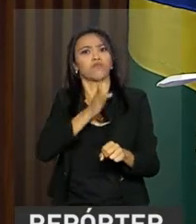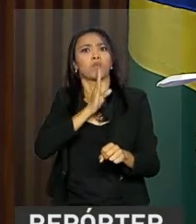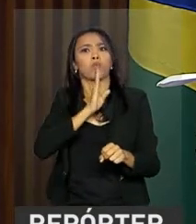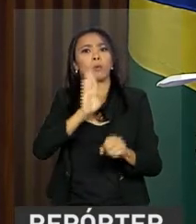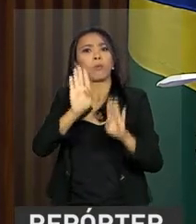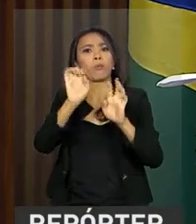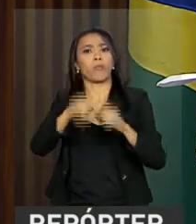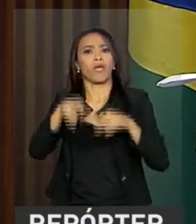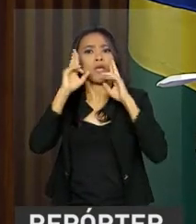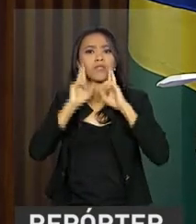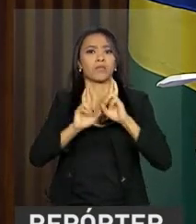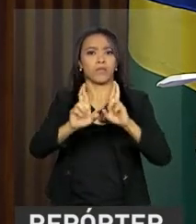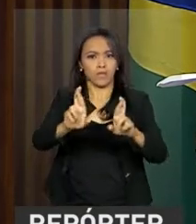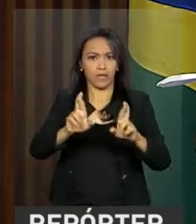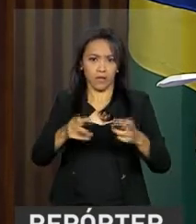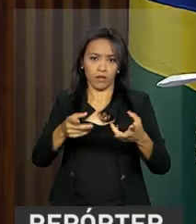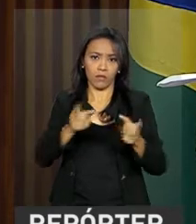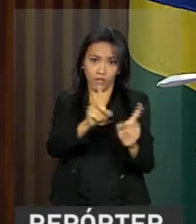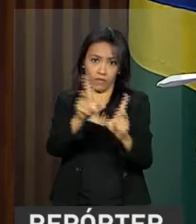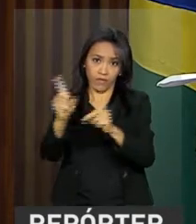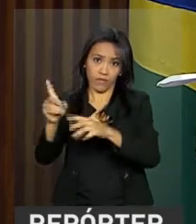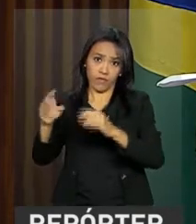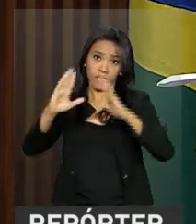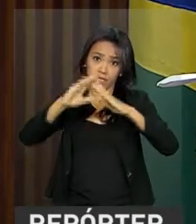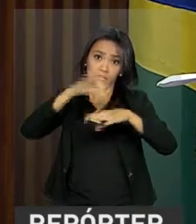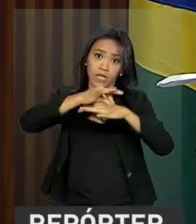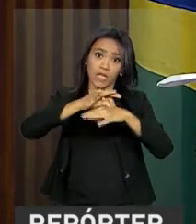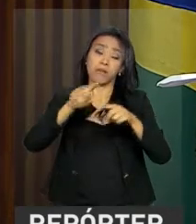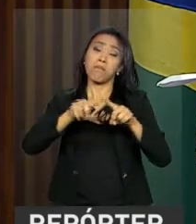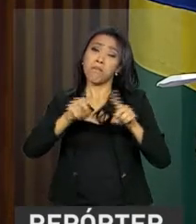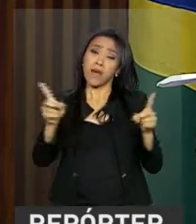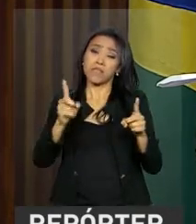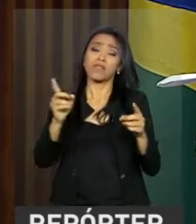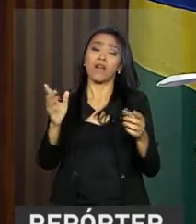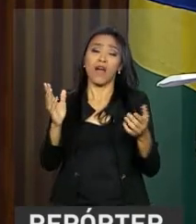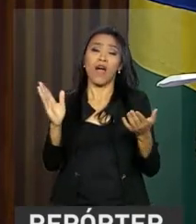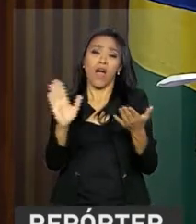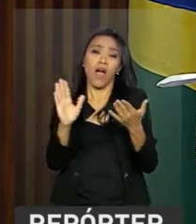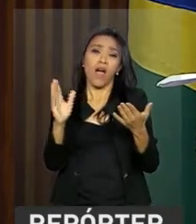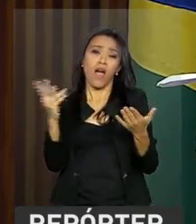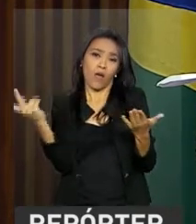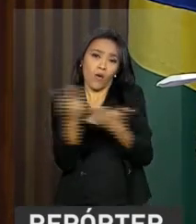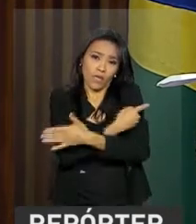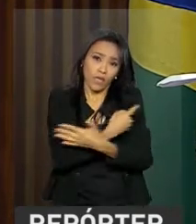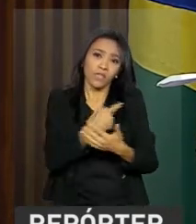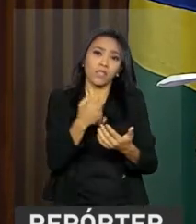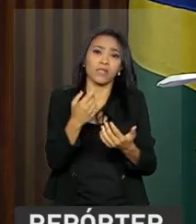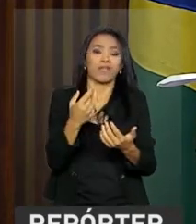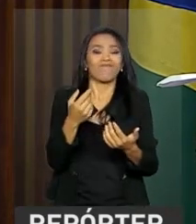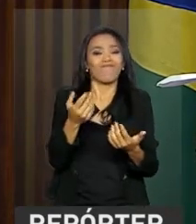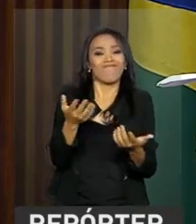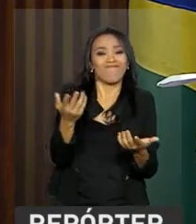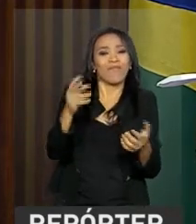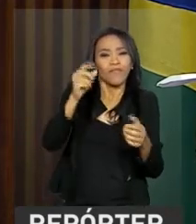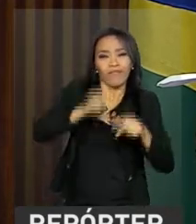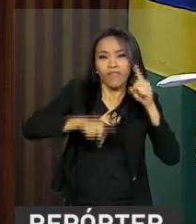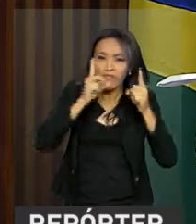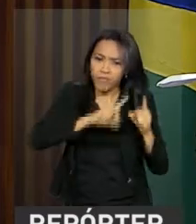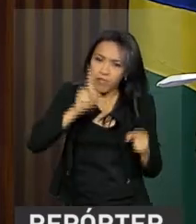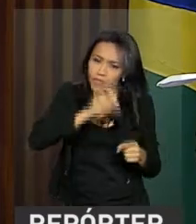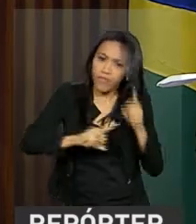alguns poucos conduta de alguns poucos funcionários em algumas poucas